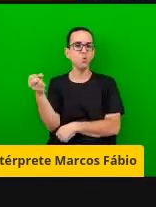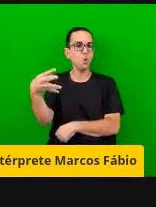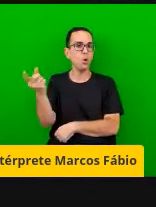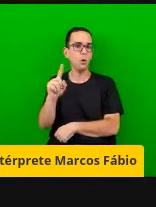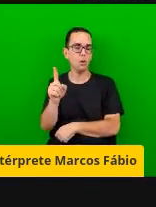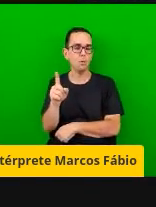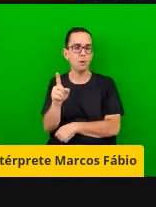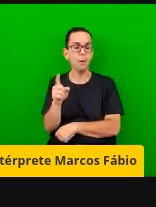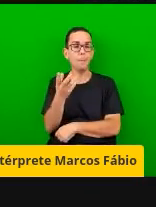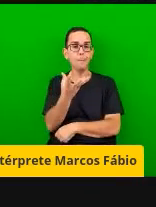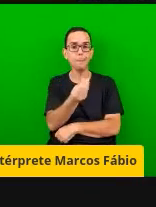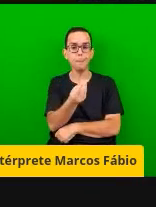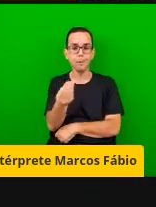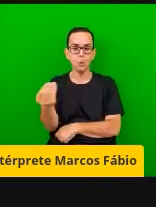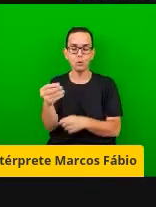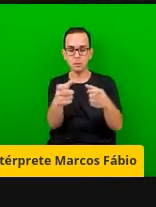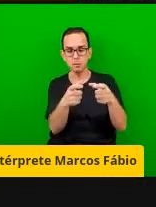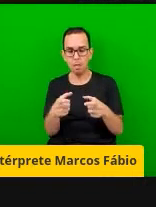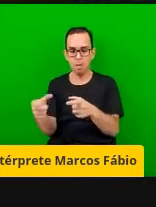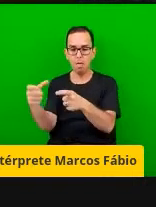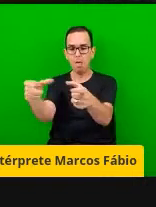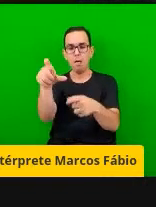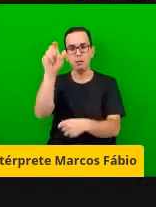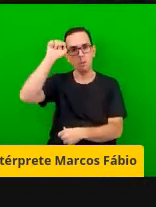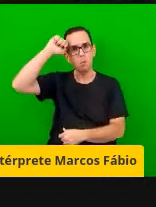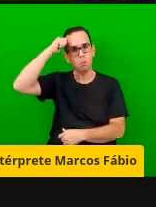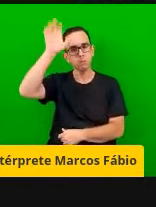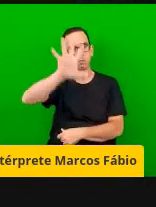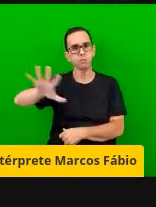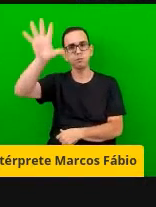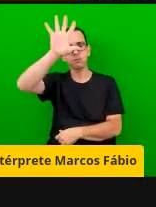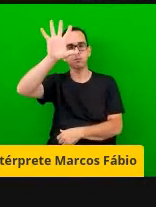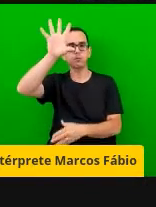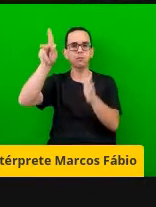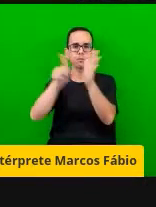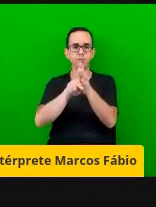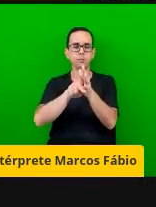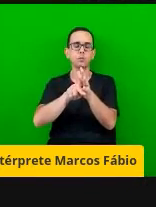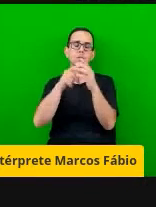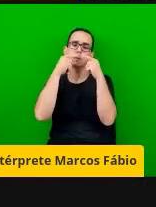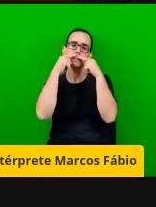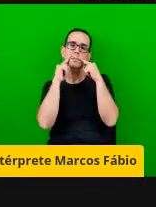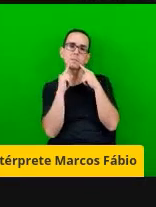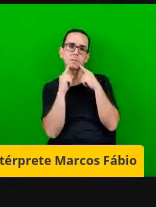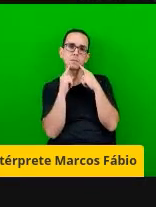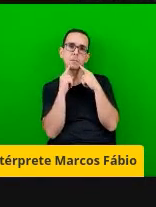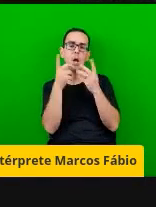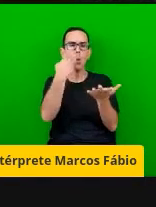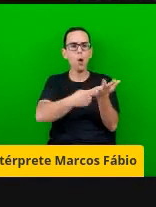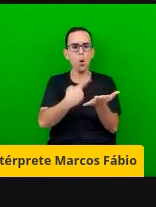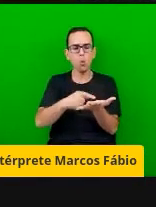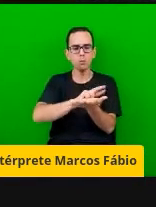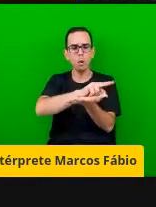Grande parte das terras do continente africano são terras estatais, Então, em acordos multilaterais, é muito